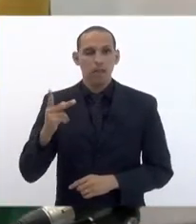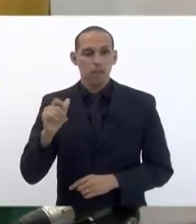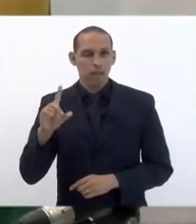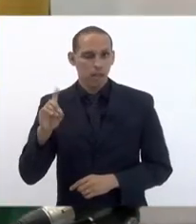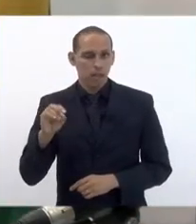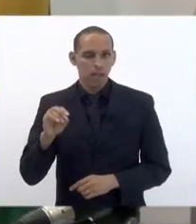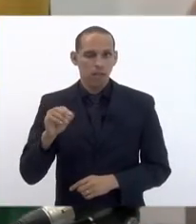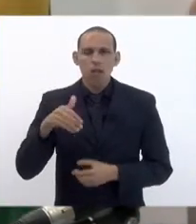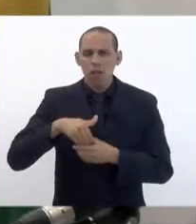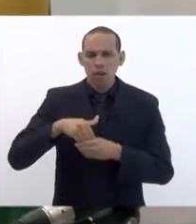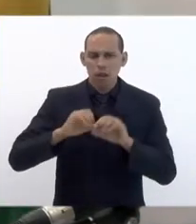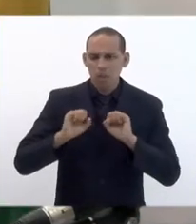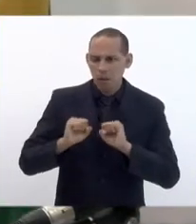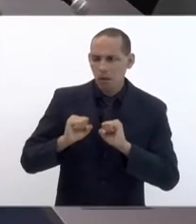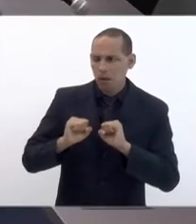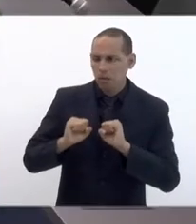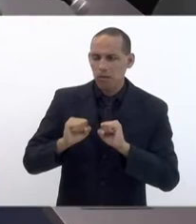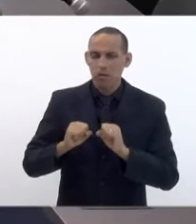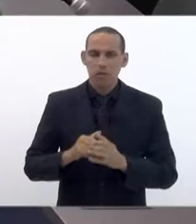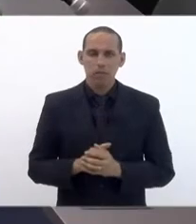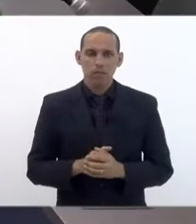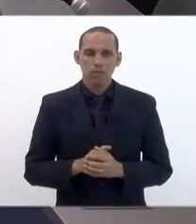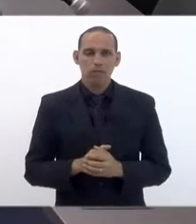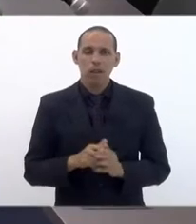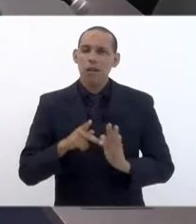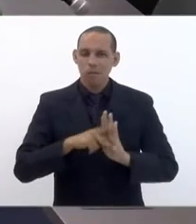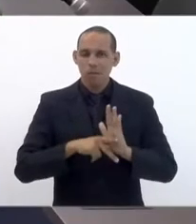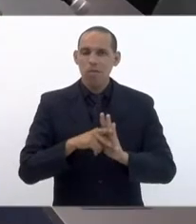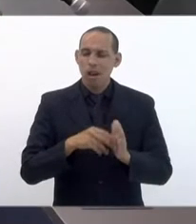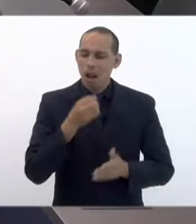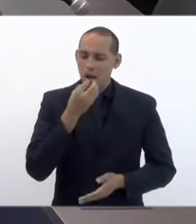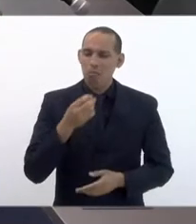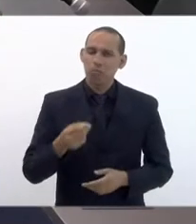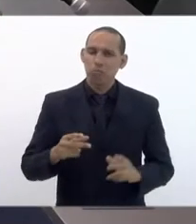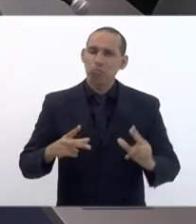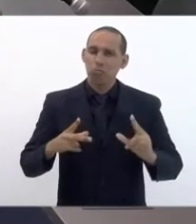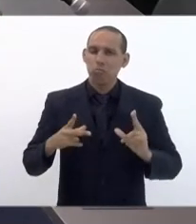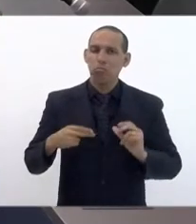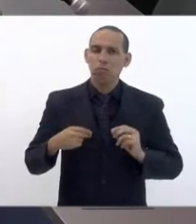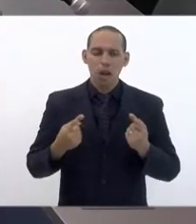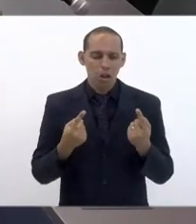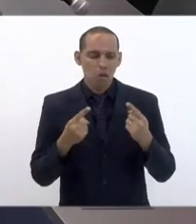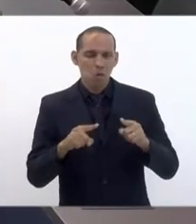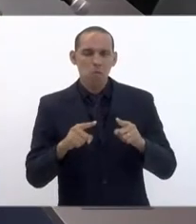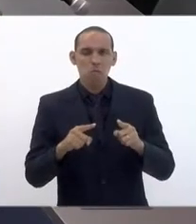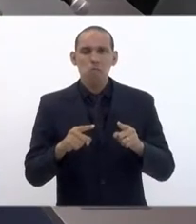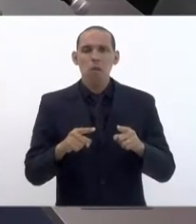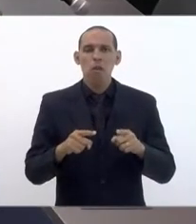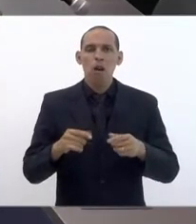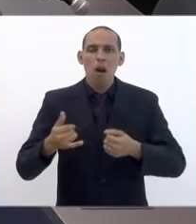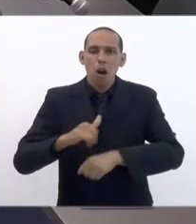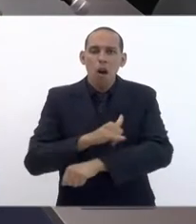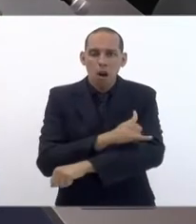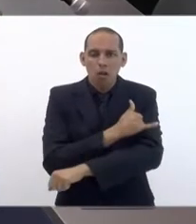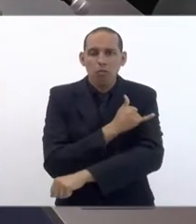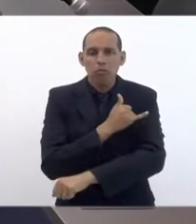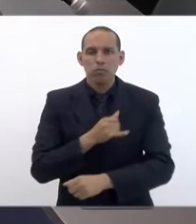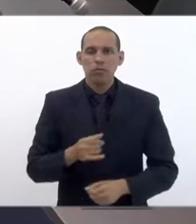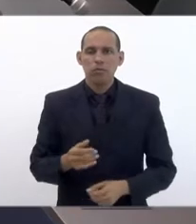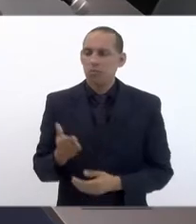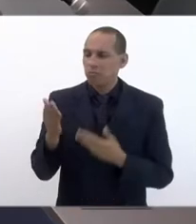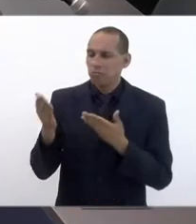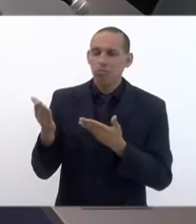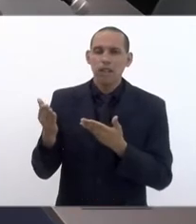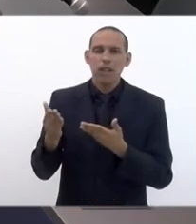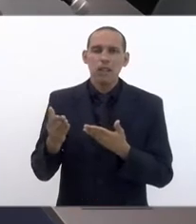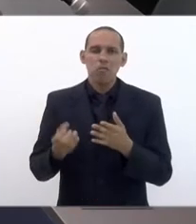Posso votar? Um projeto meritório de combate à obesidade infantil, o deputado Chico Machado professor. Criando óbices ao combate à